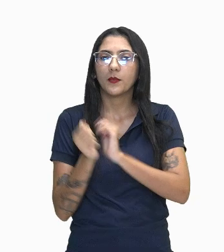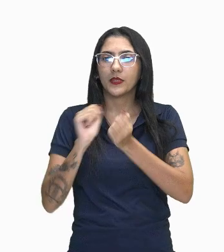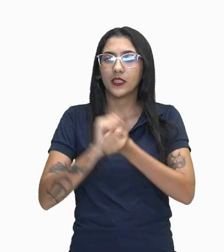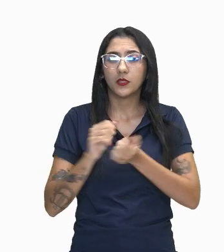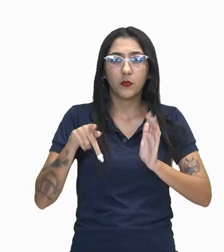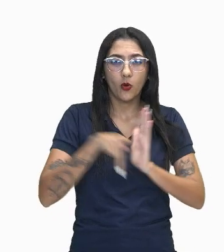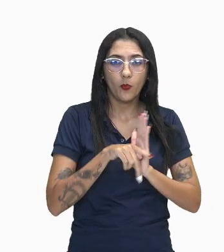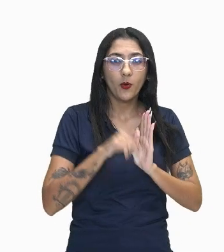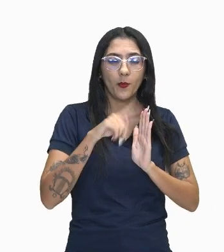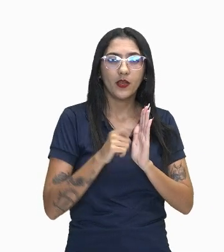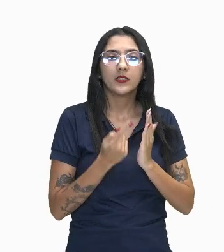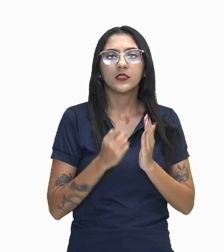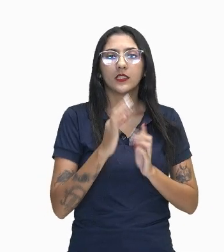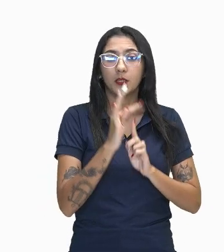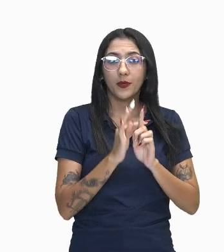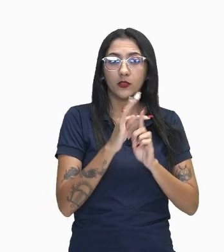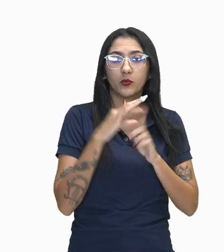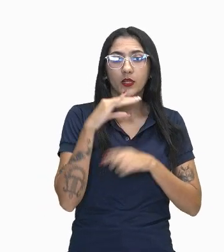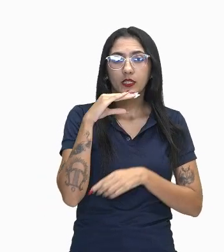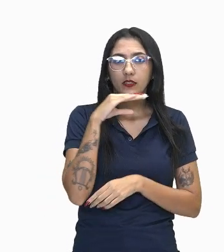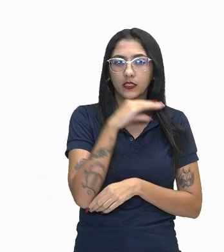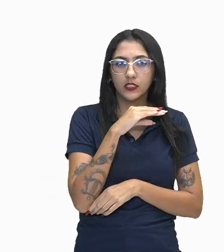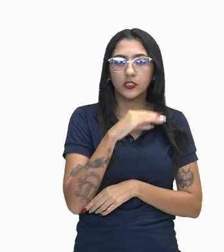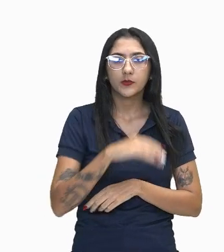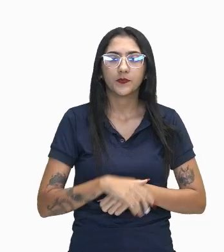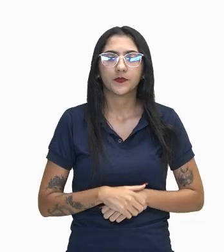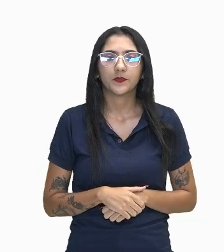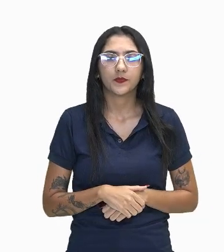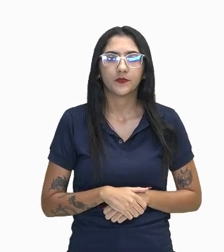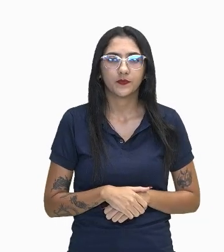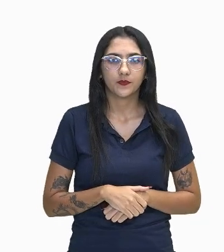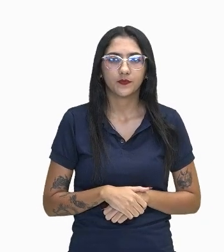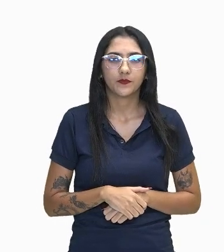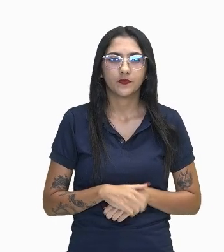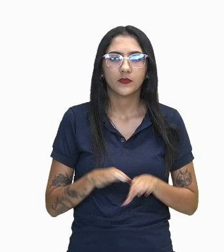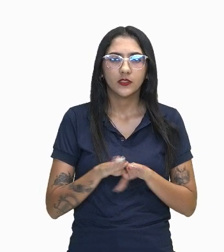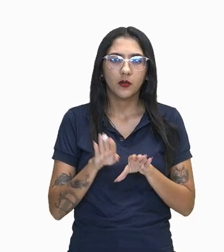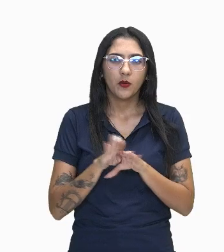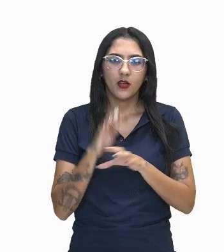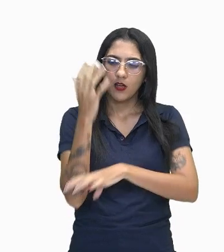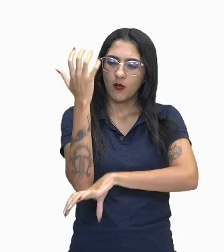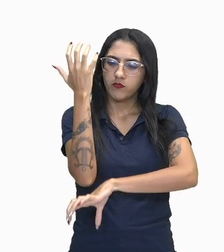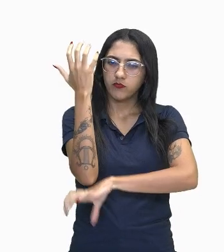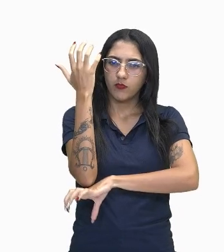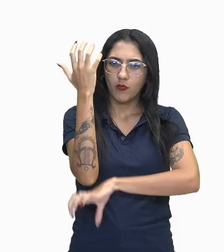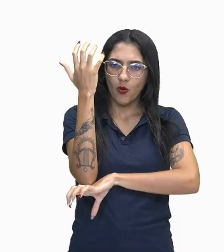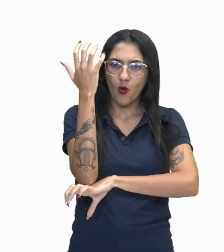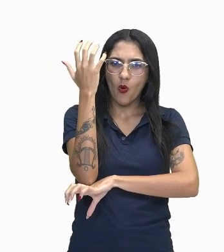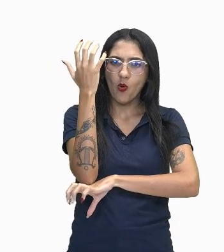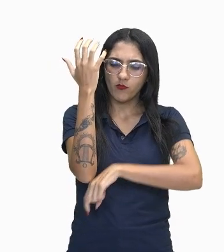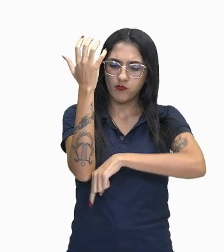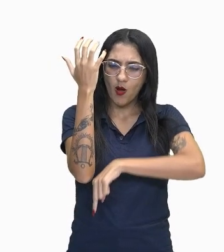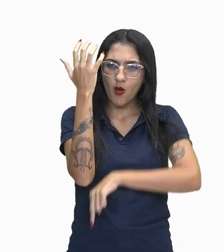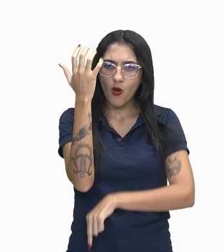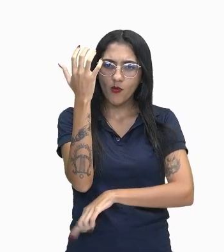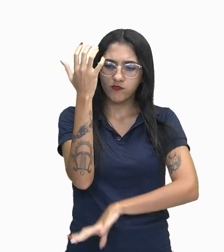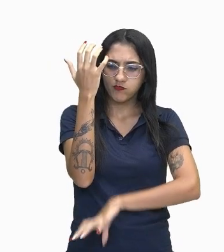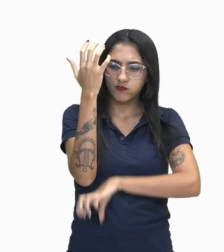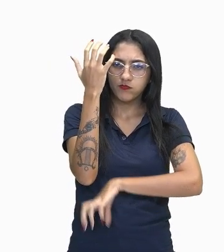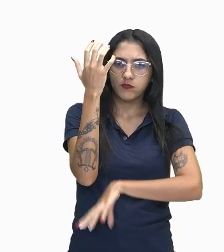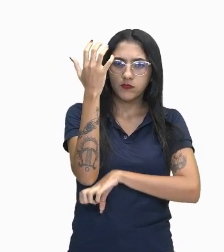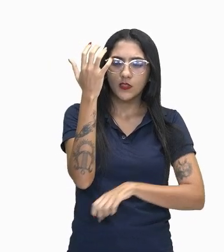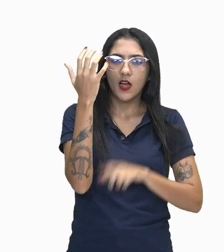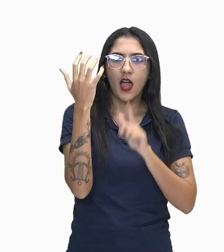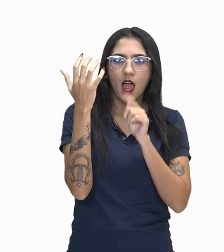seca, né? Como as espécies caducifólias, onde as raízes elas são longas para absorção de água e